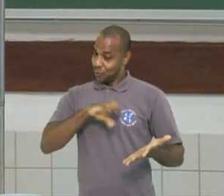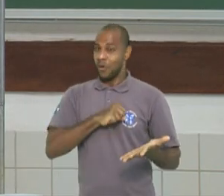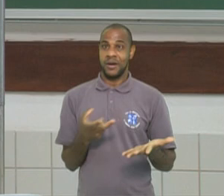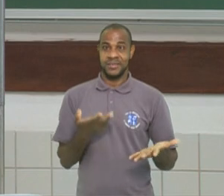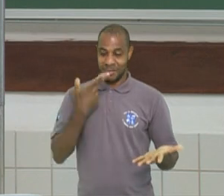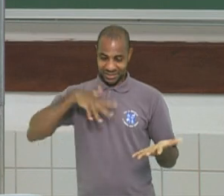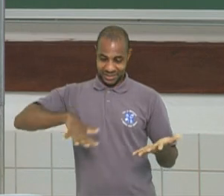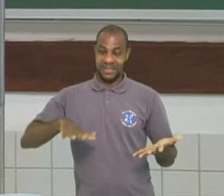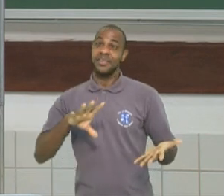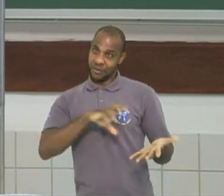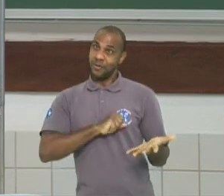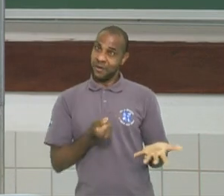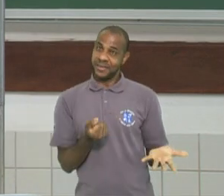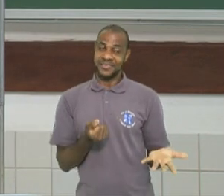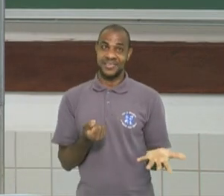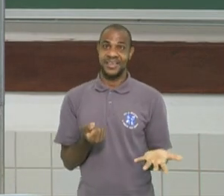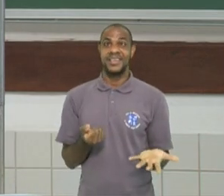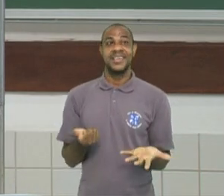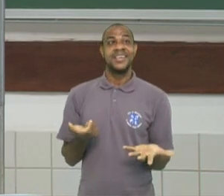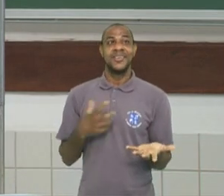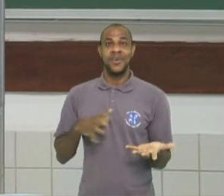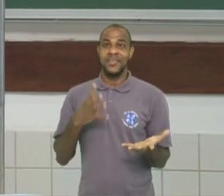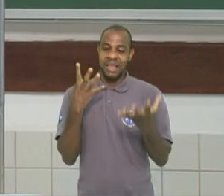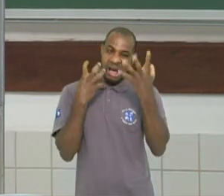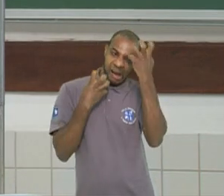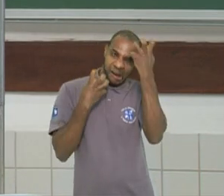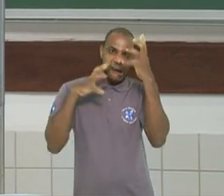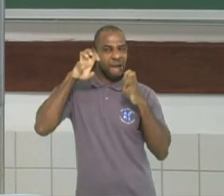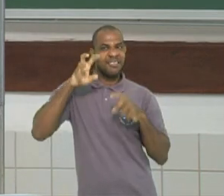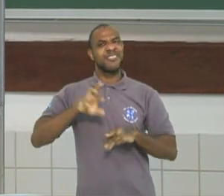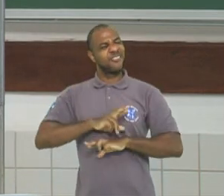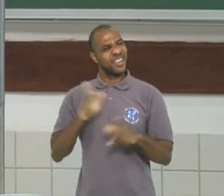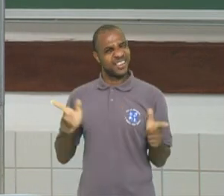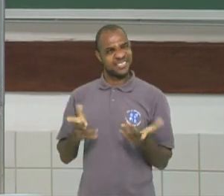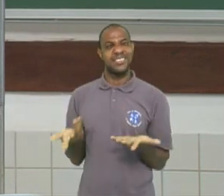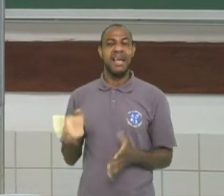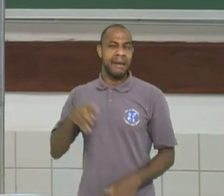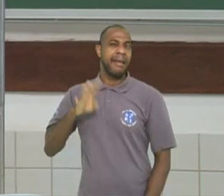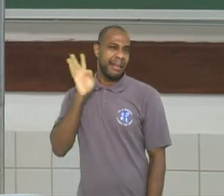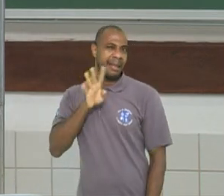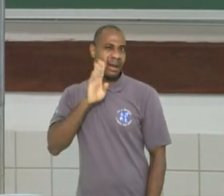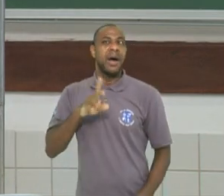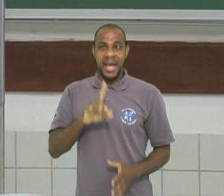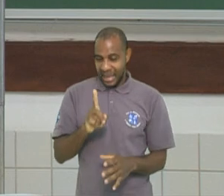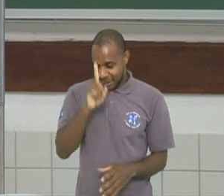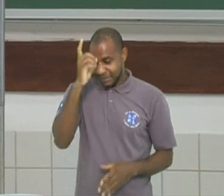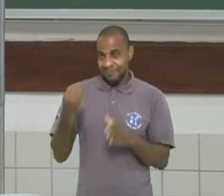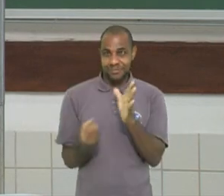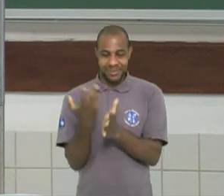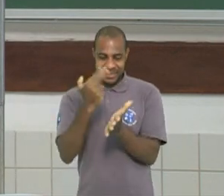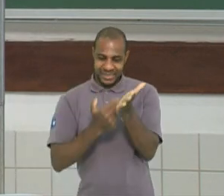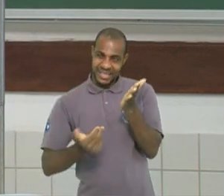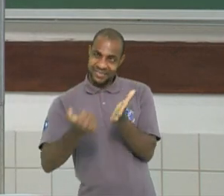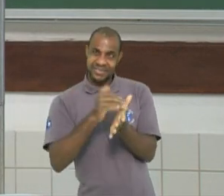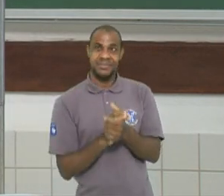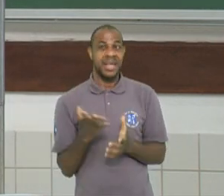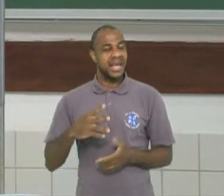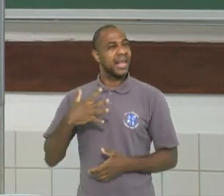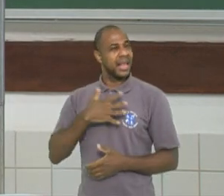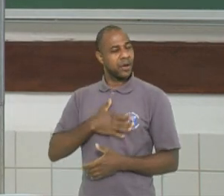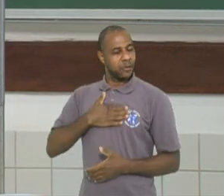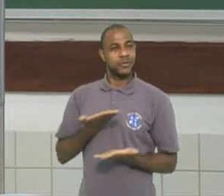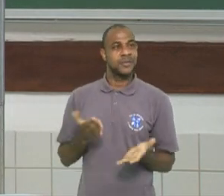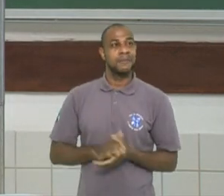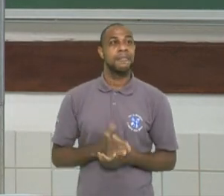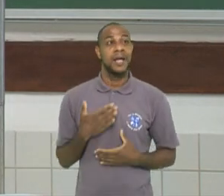que gosta de ver essas pessoas com esses formatos diferenciados e é legal né gente é muito criativo é muito gostoso você criar